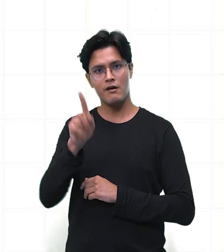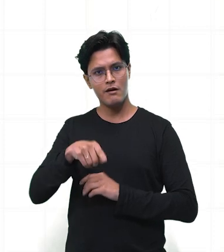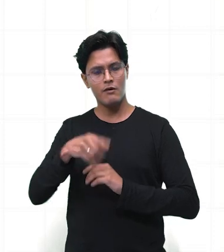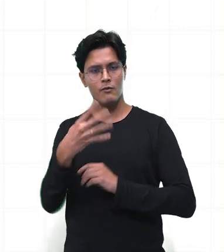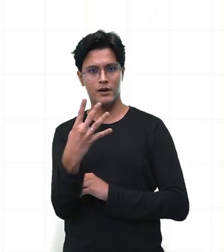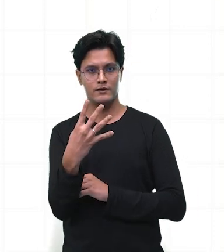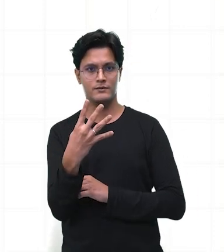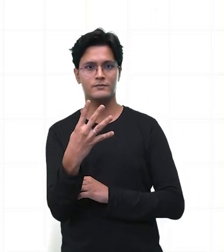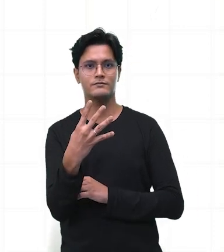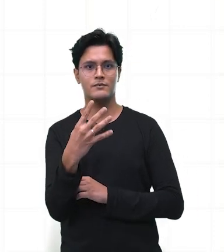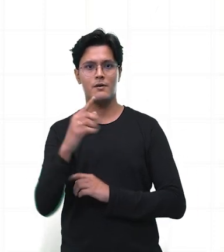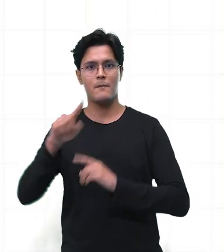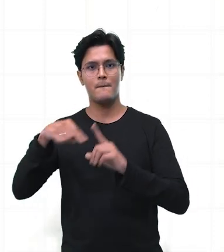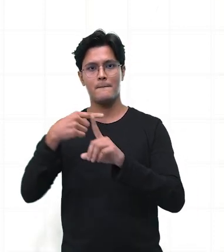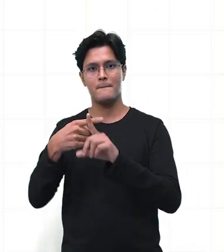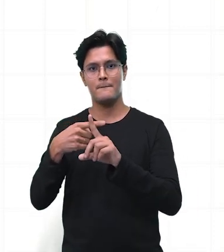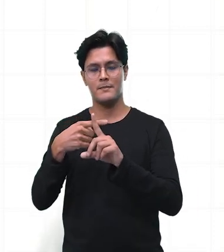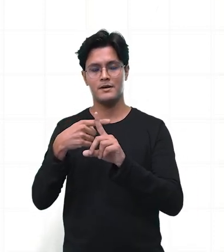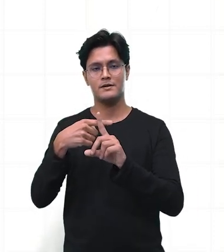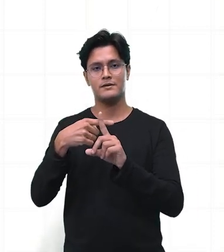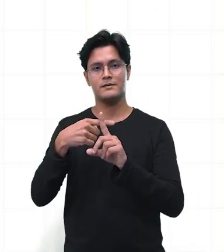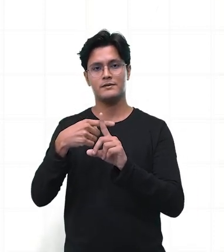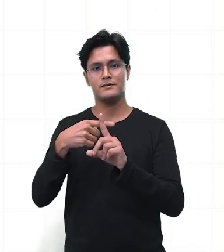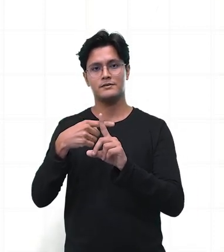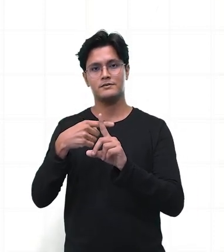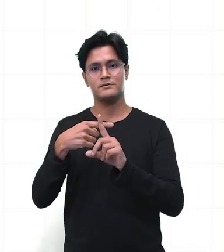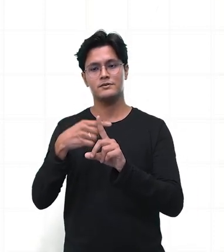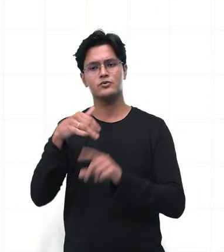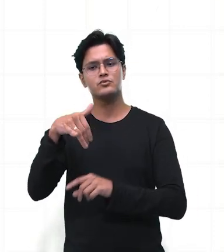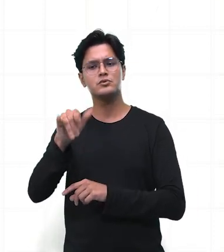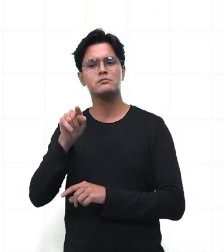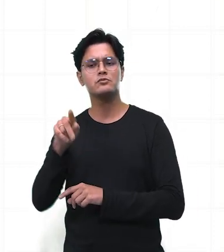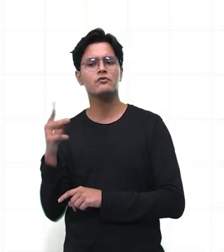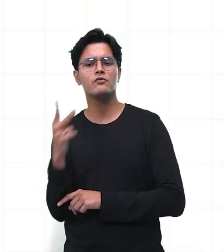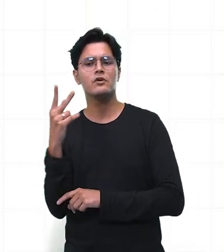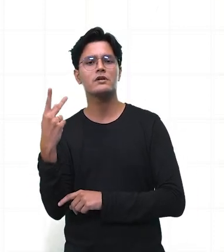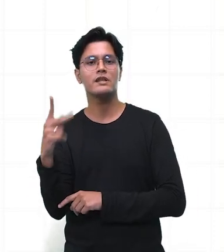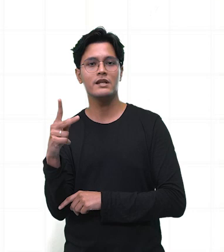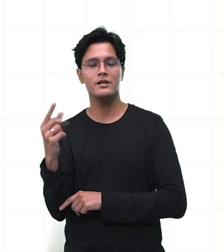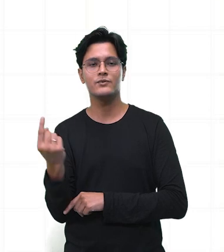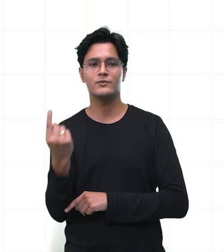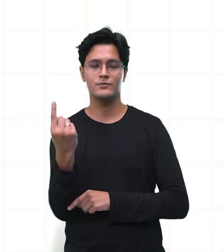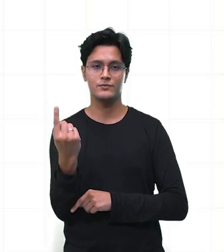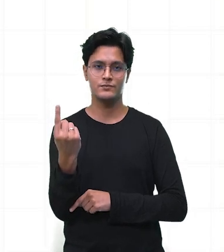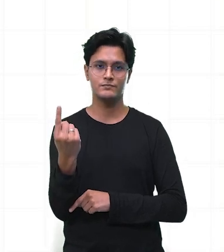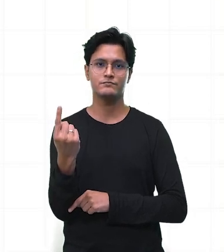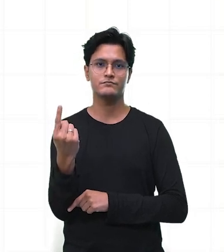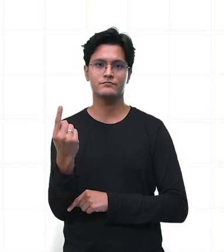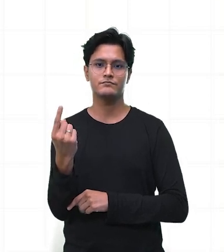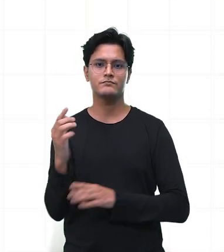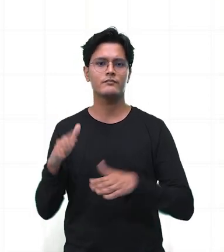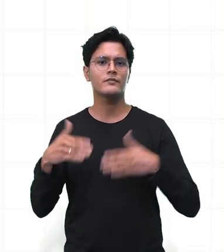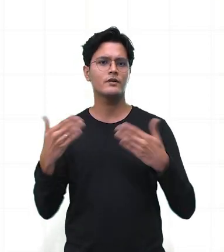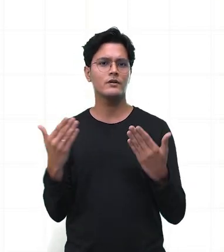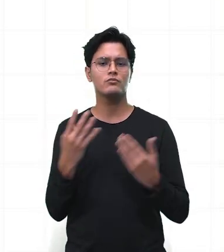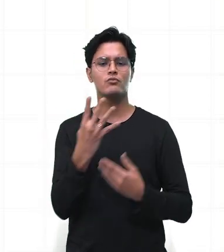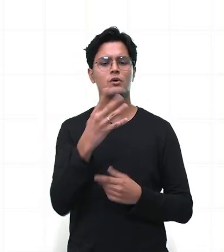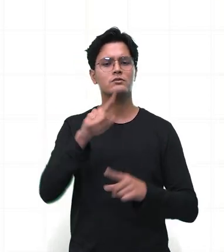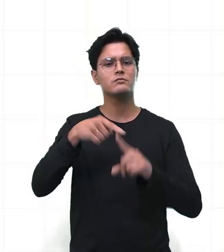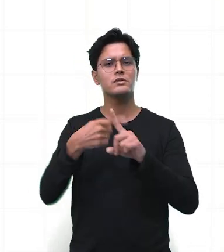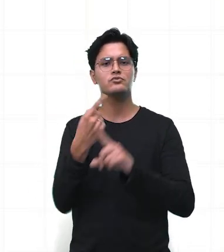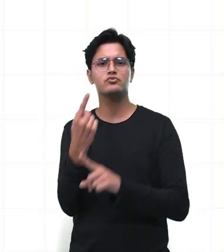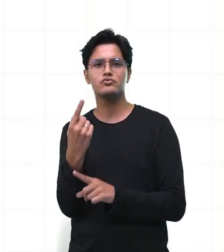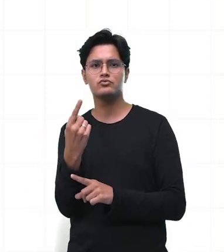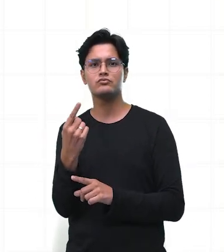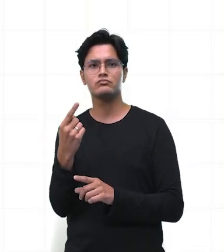4 mais... e o valor de y é igual a 1. Quanto vai valer o valor de z, hein,